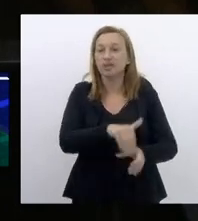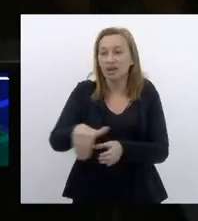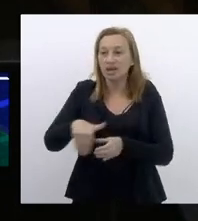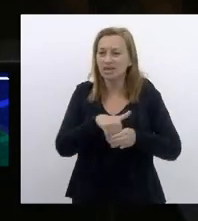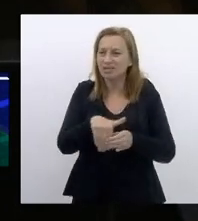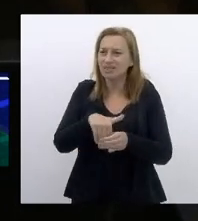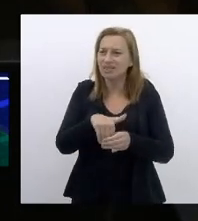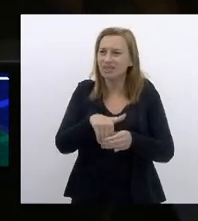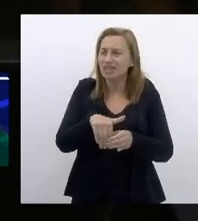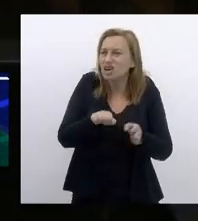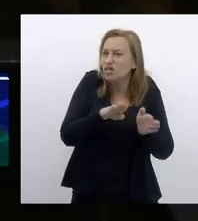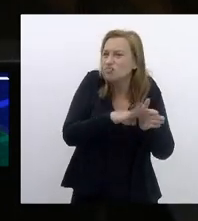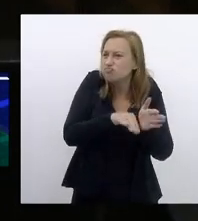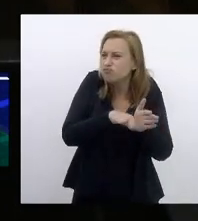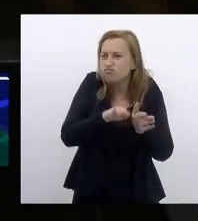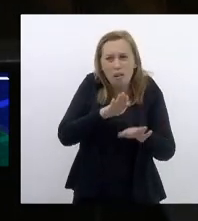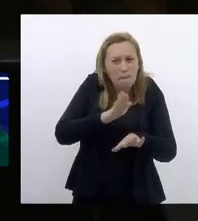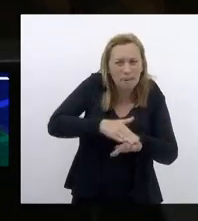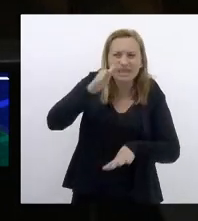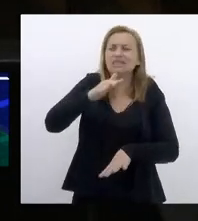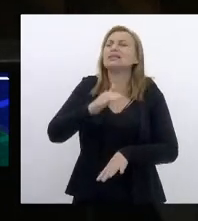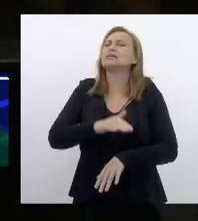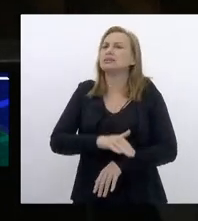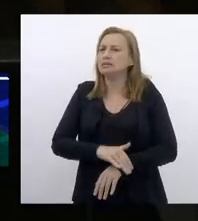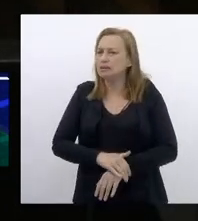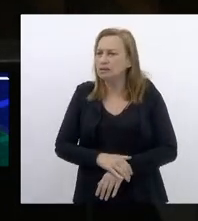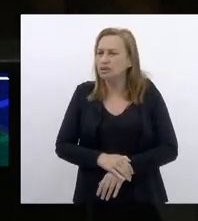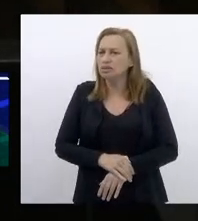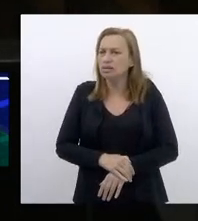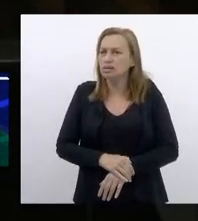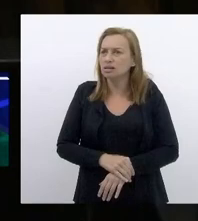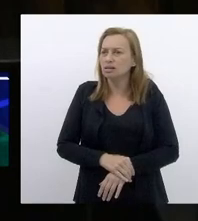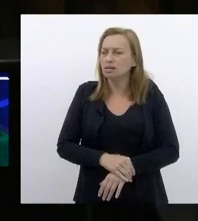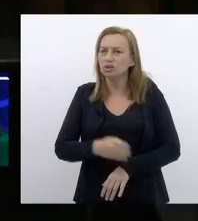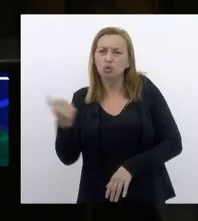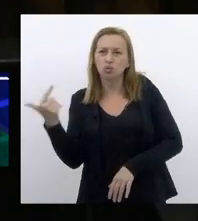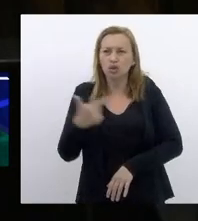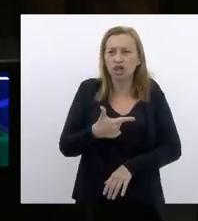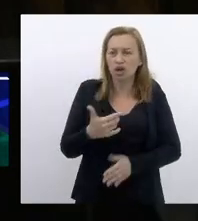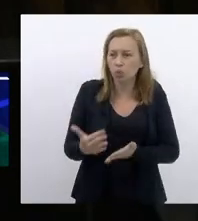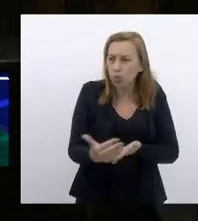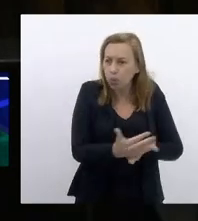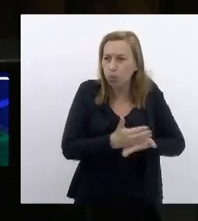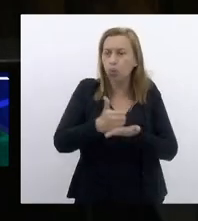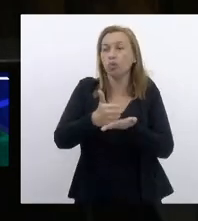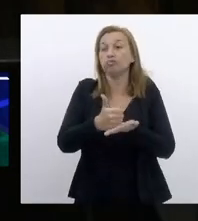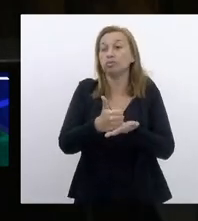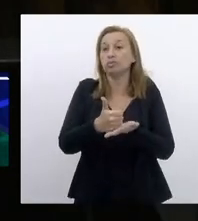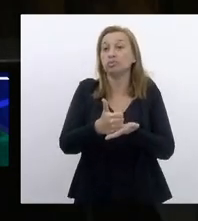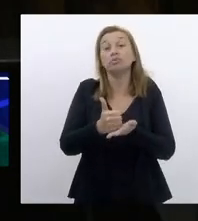gastaram muito mais do que arrecadaram. E, além do mais,